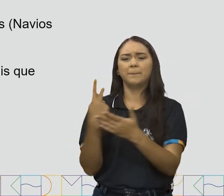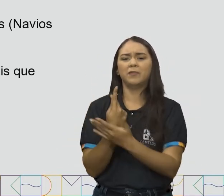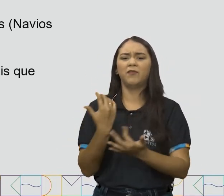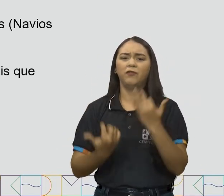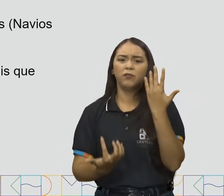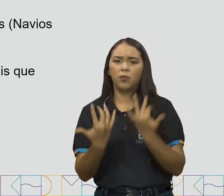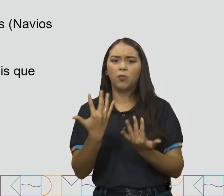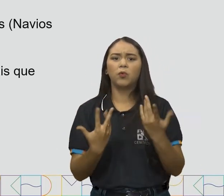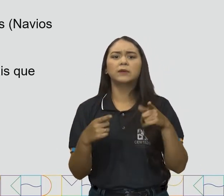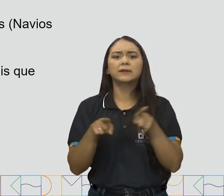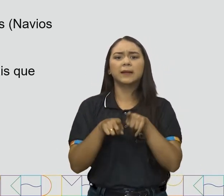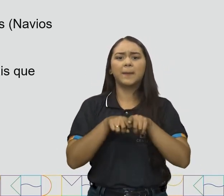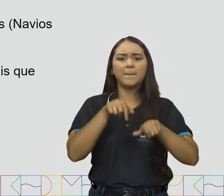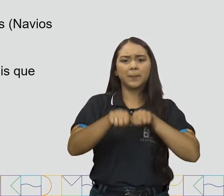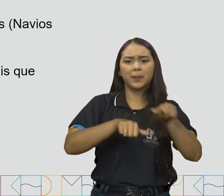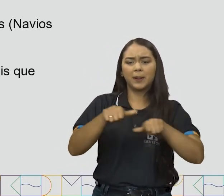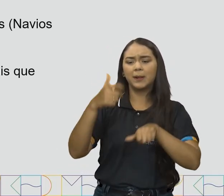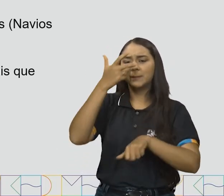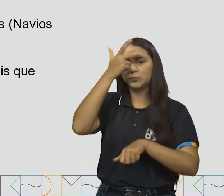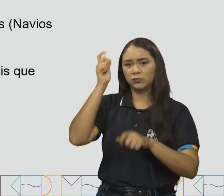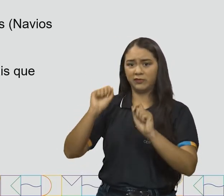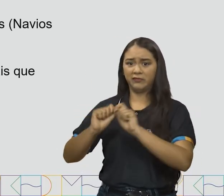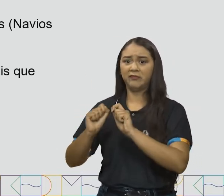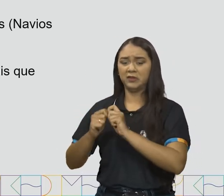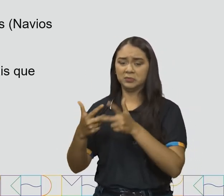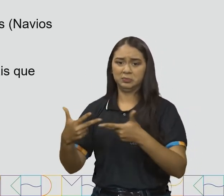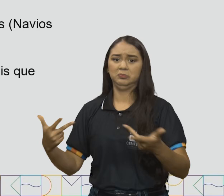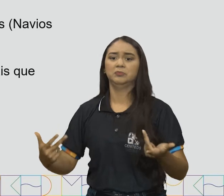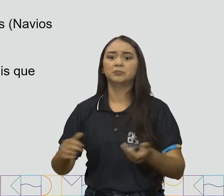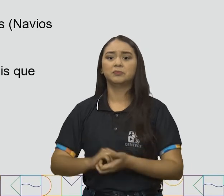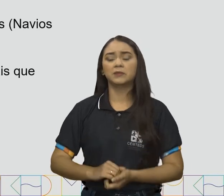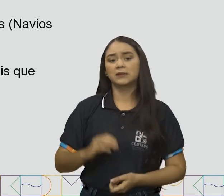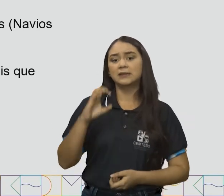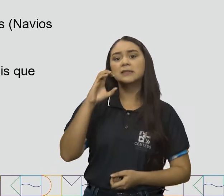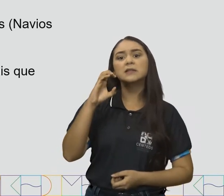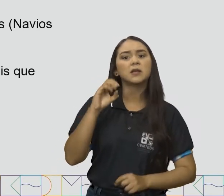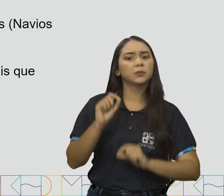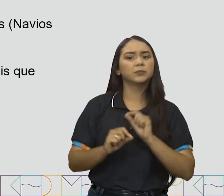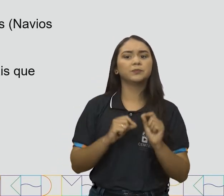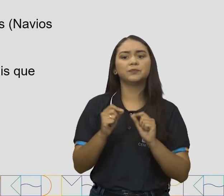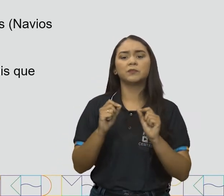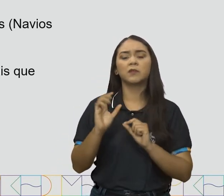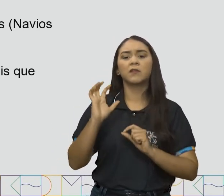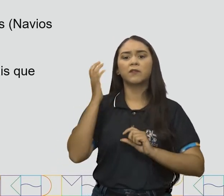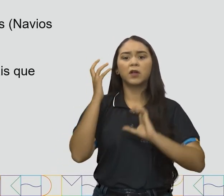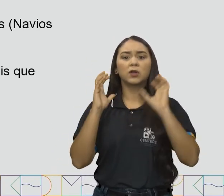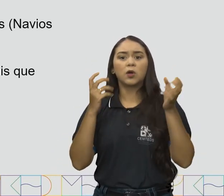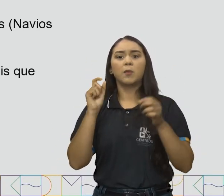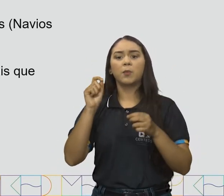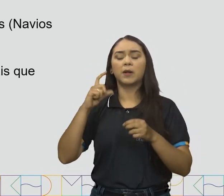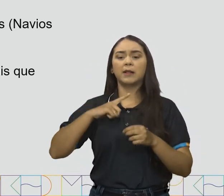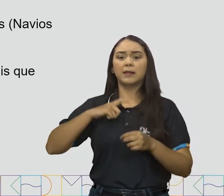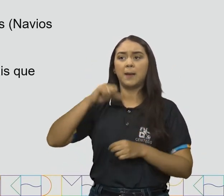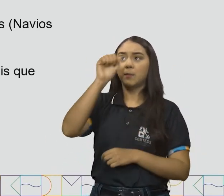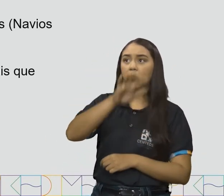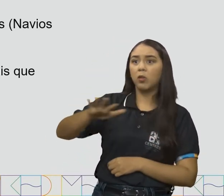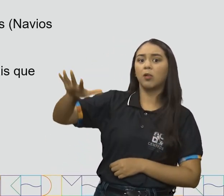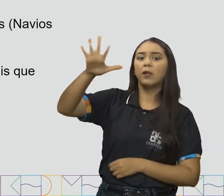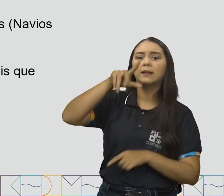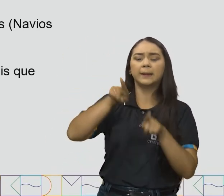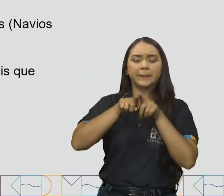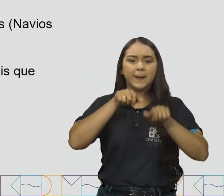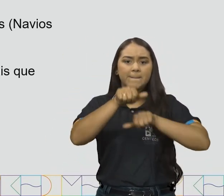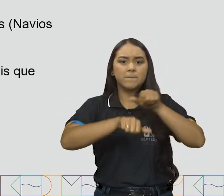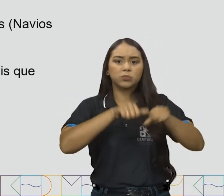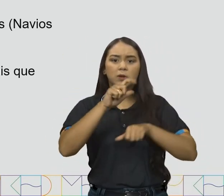a modificação do espaço geográfico a partir do trabalho humano, construção de uma cidade. Letra C, fenômenos espaciais, visão da Lua. E